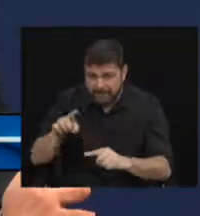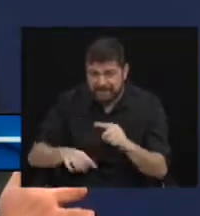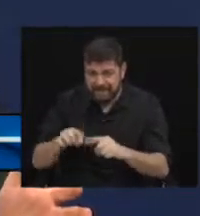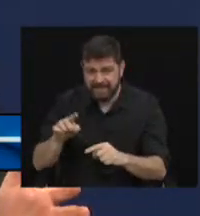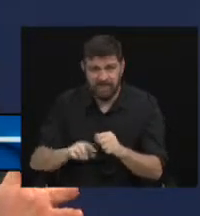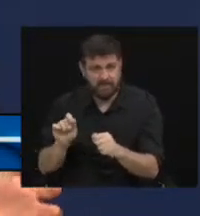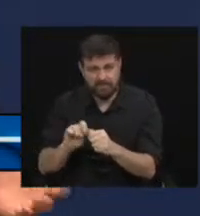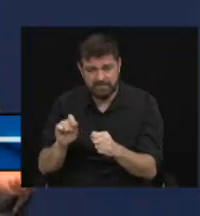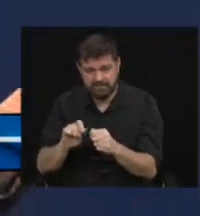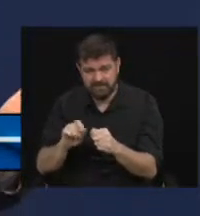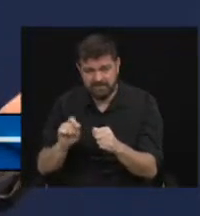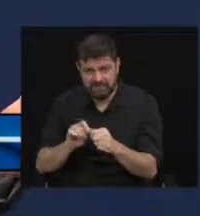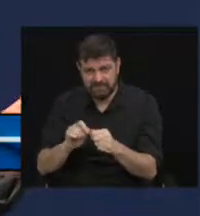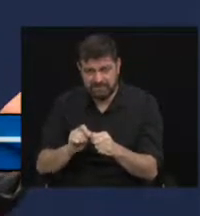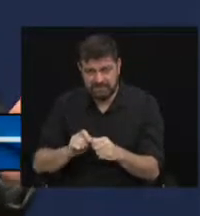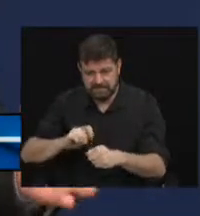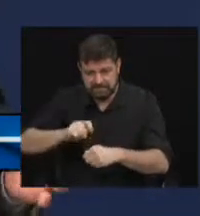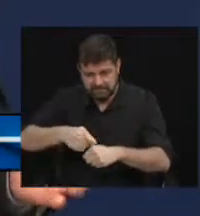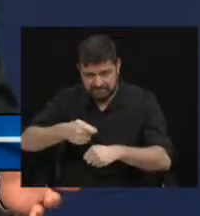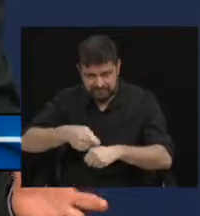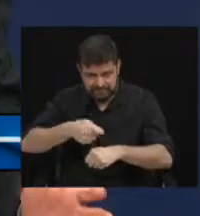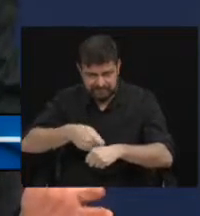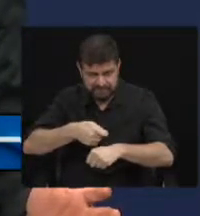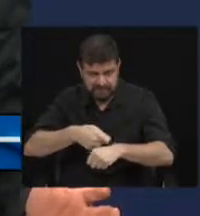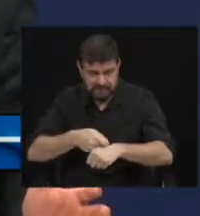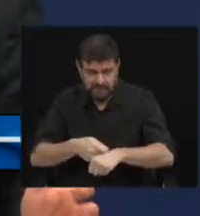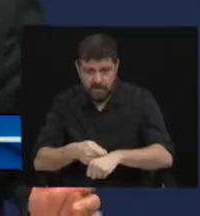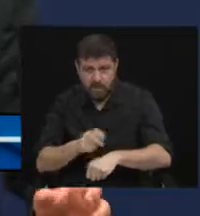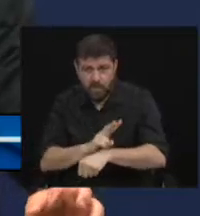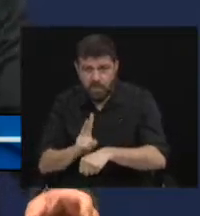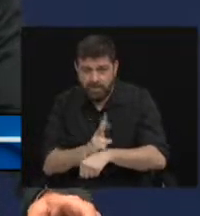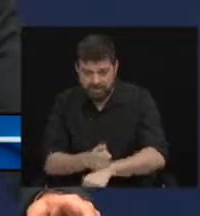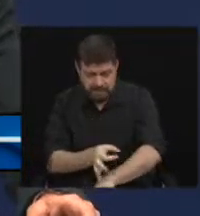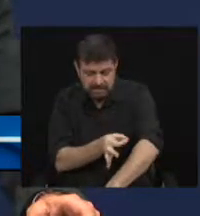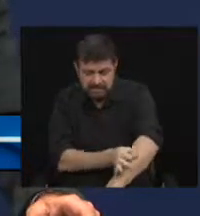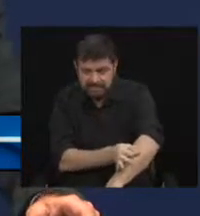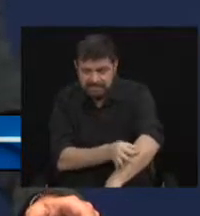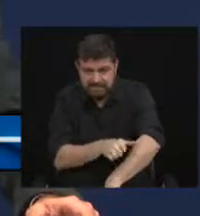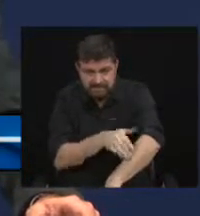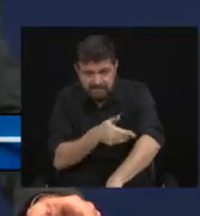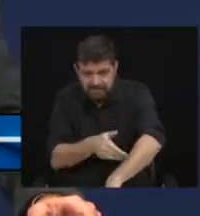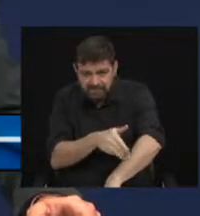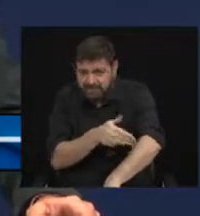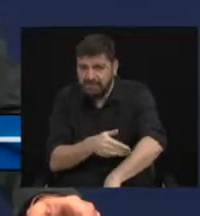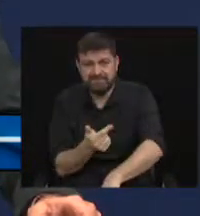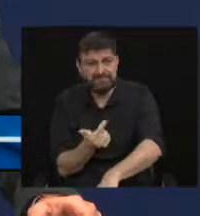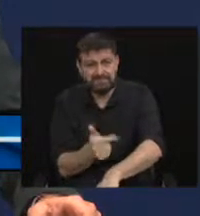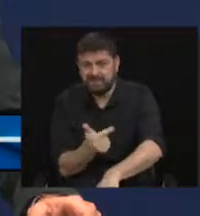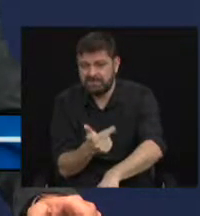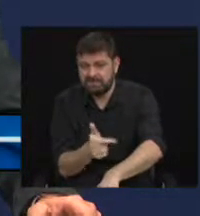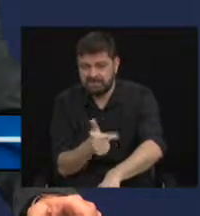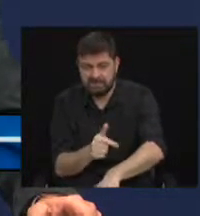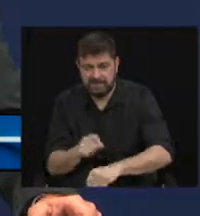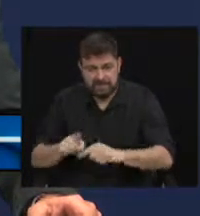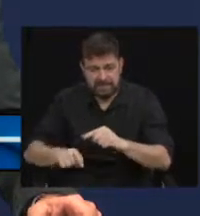agravou-se. Então, não há médicos que dê conta do atendimento à comunidade,